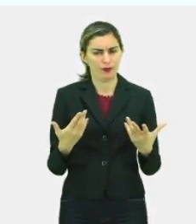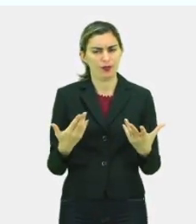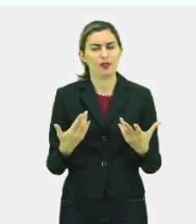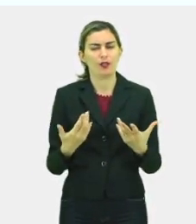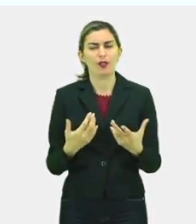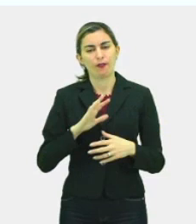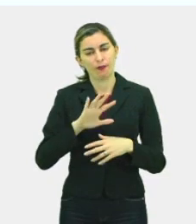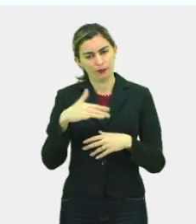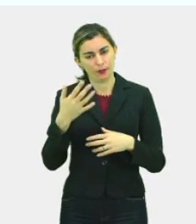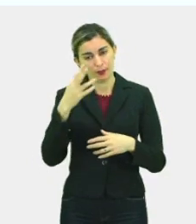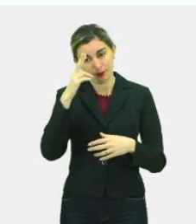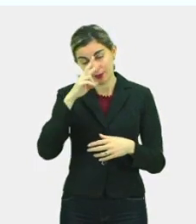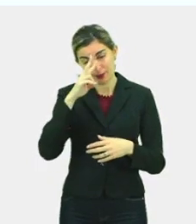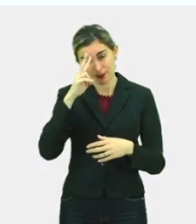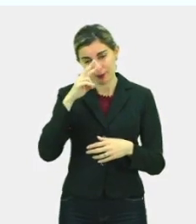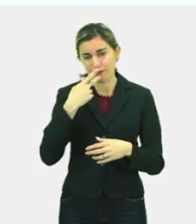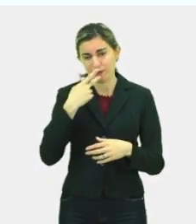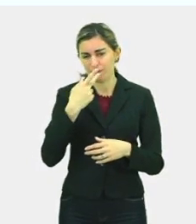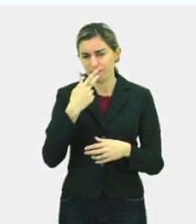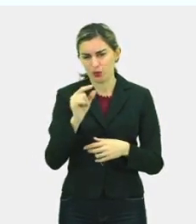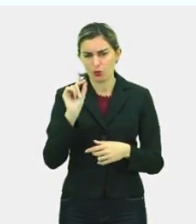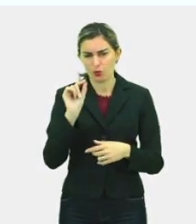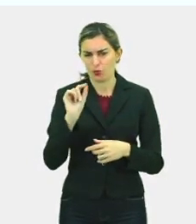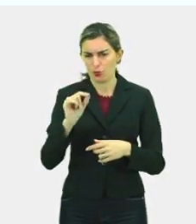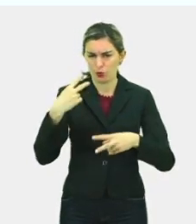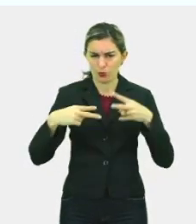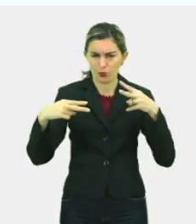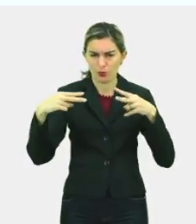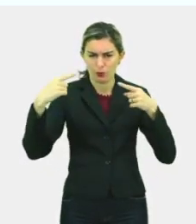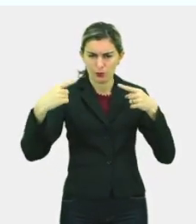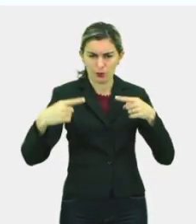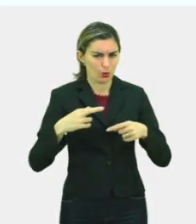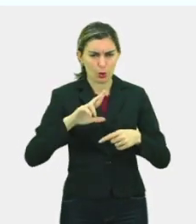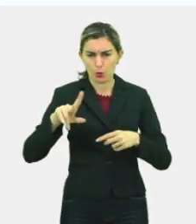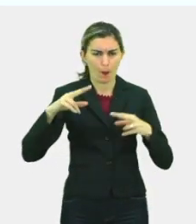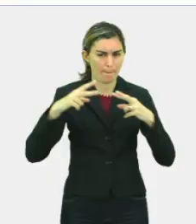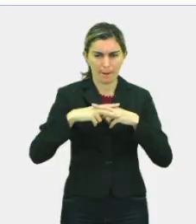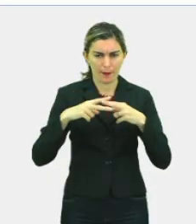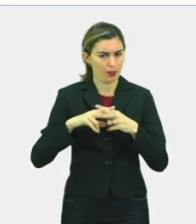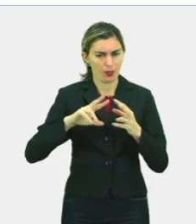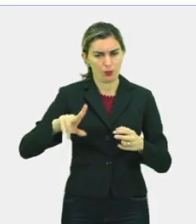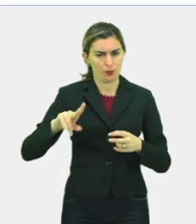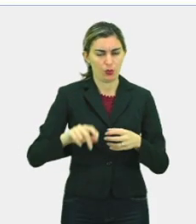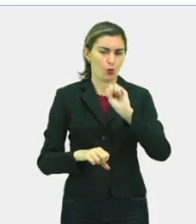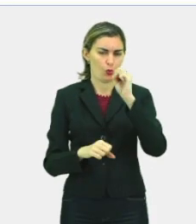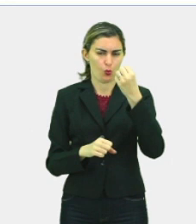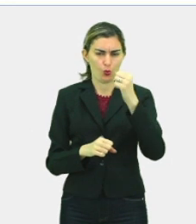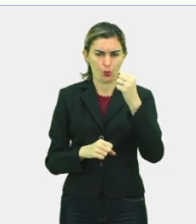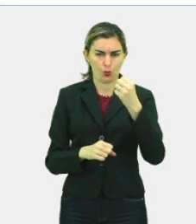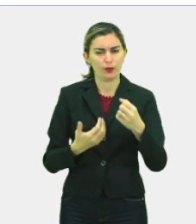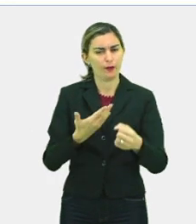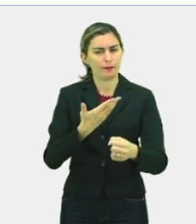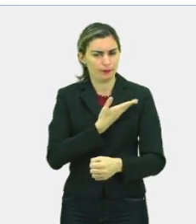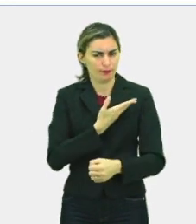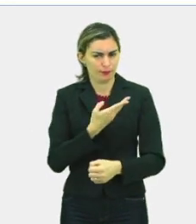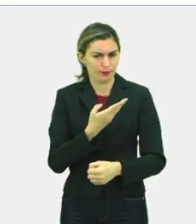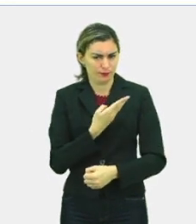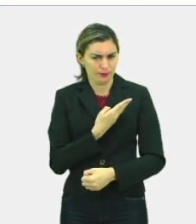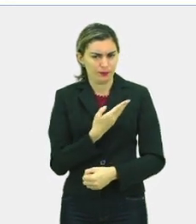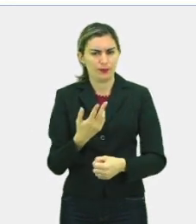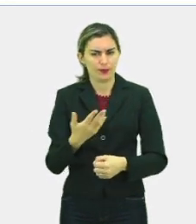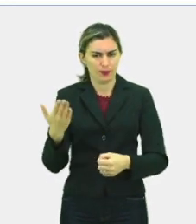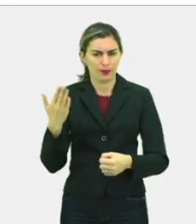né? Então, lembra que a gente já falou aqui, quem luta não briga. 8.